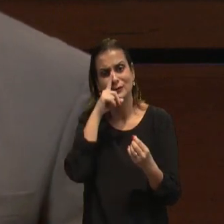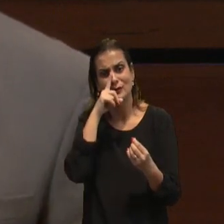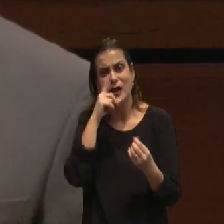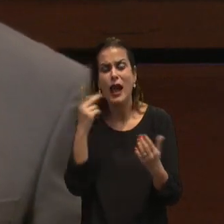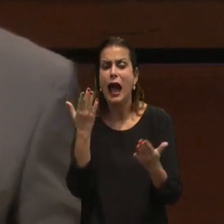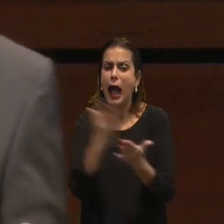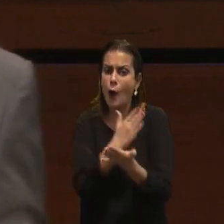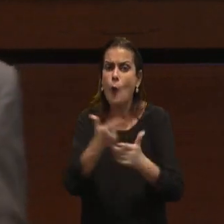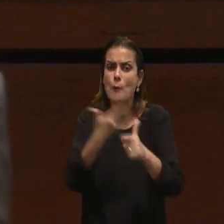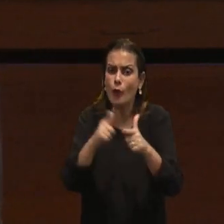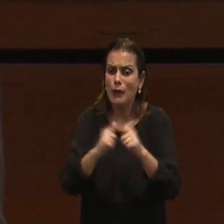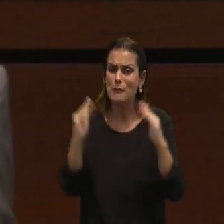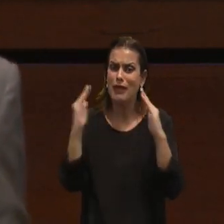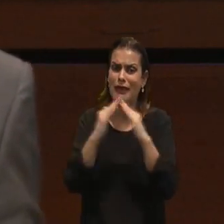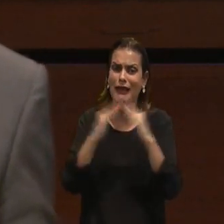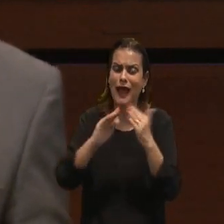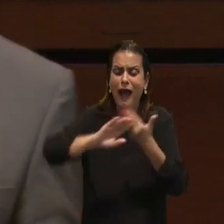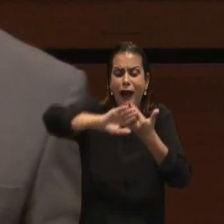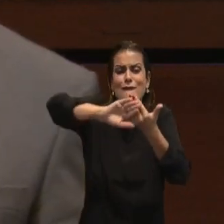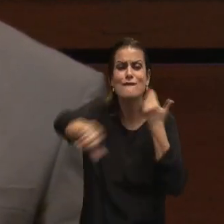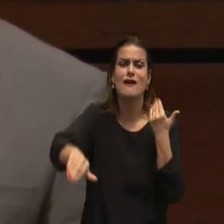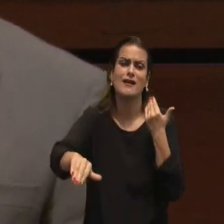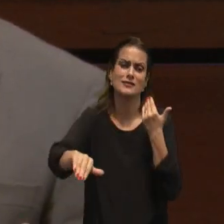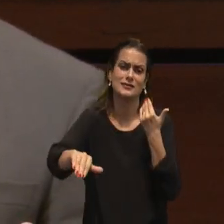desta atmosfera sagrada do culto.